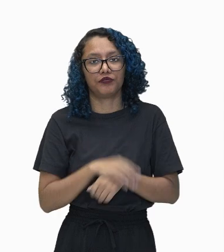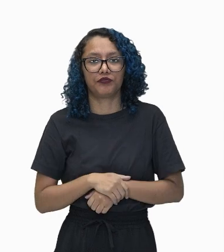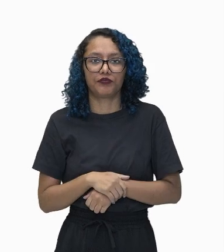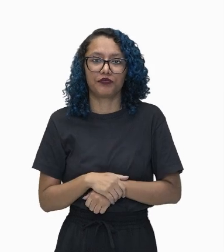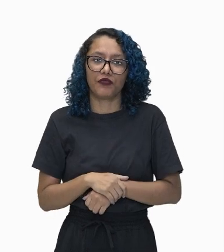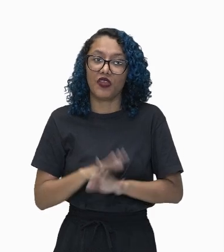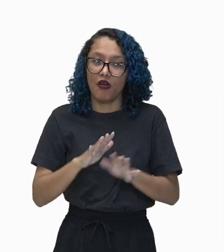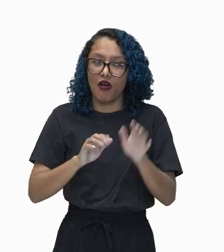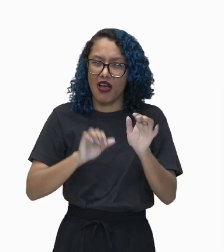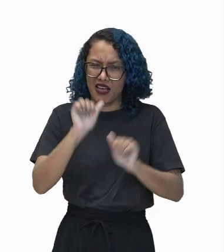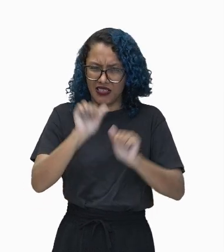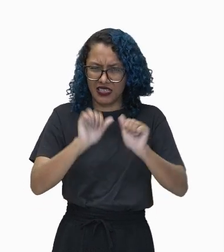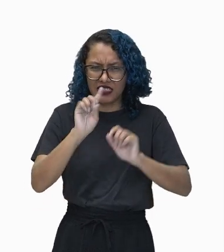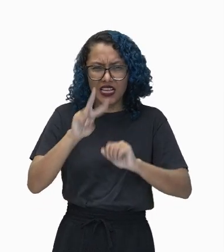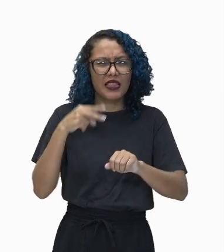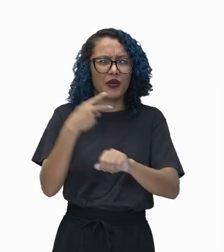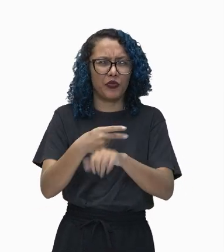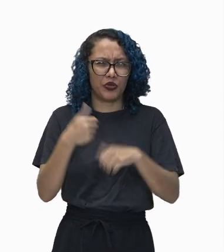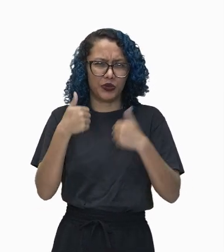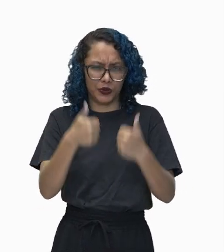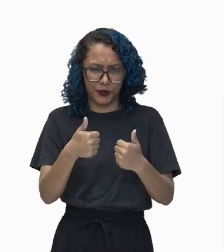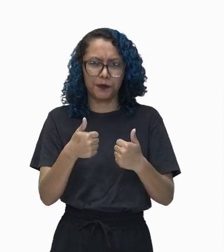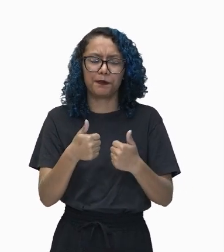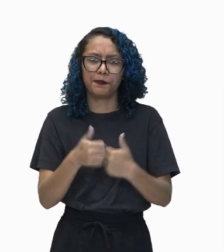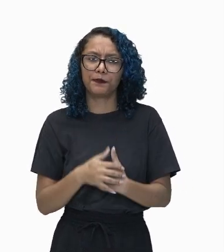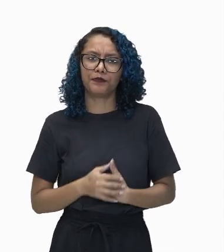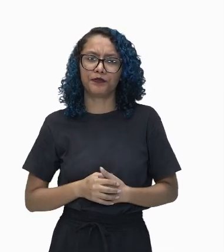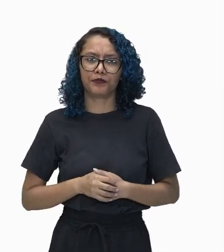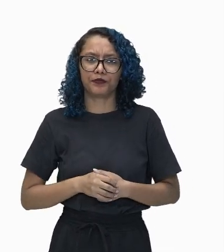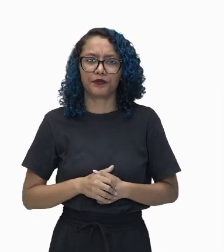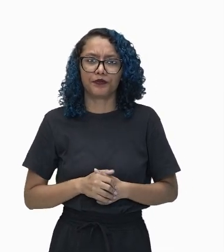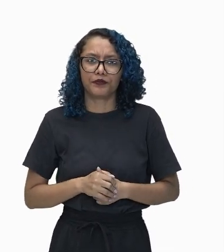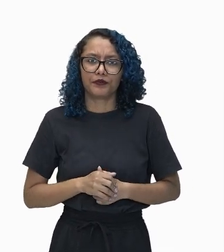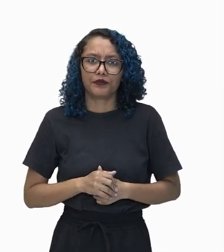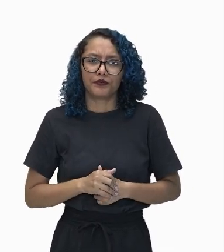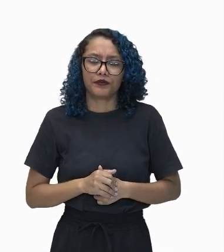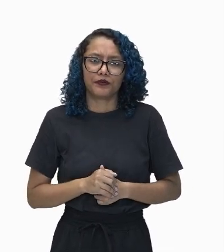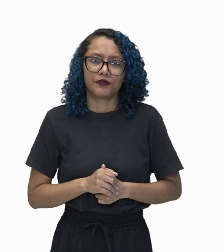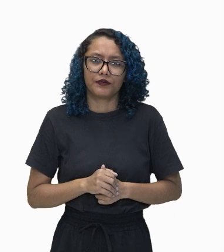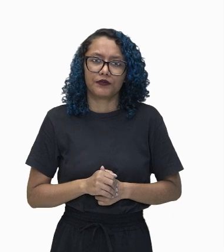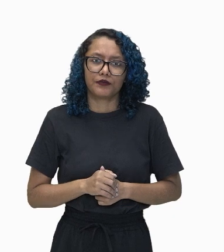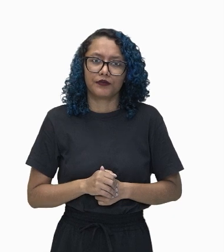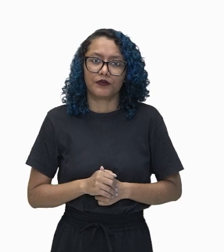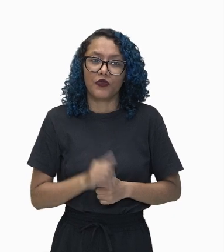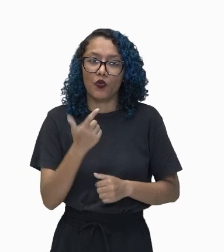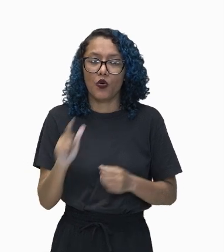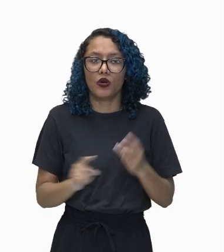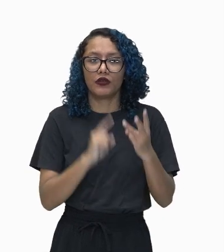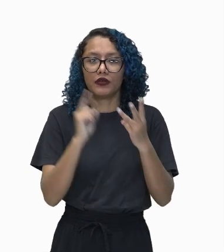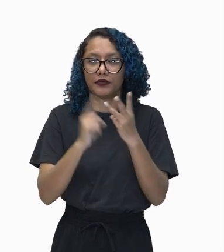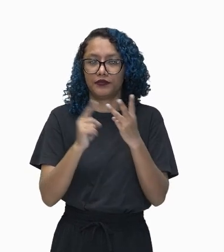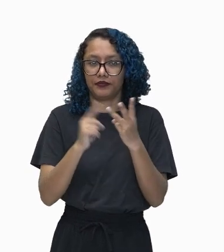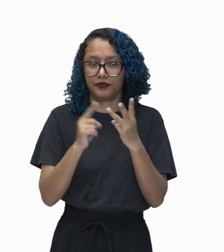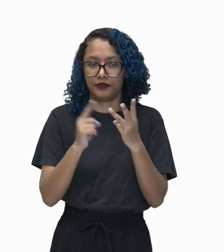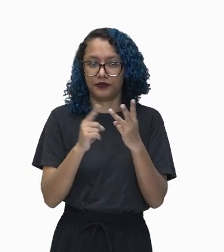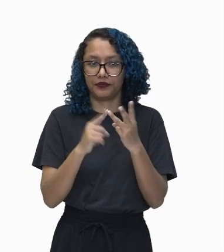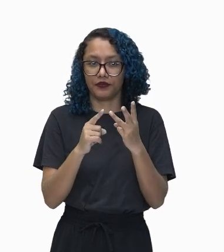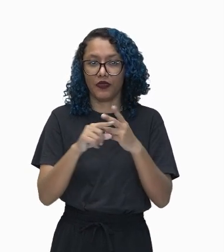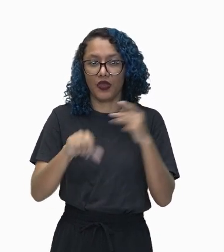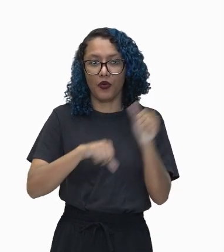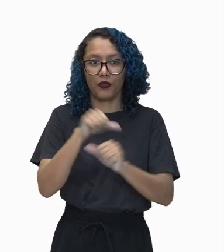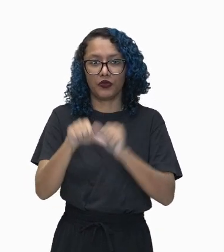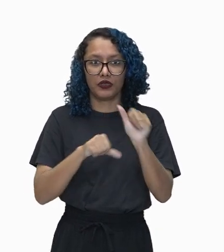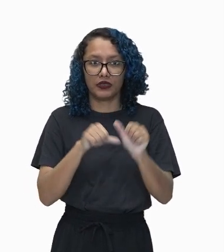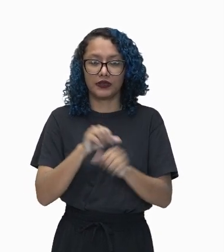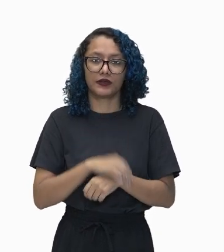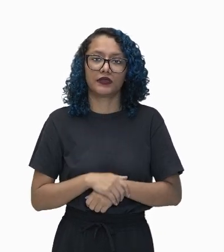daqui a pouquinho como que funciona essa situação. Outra situação é a troca, olha só. Quando o